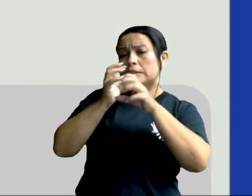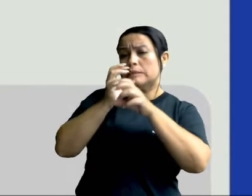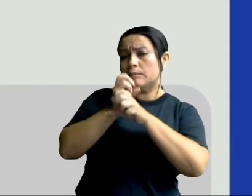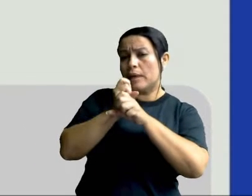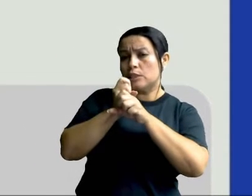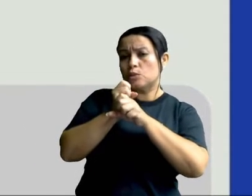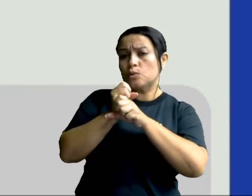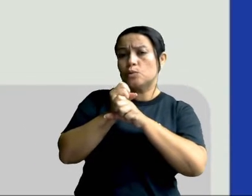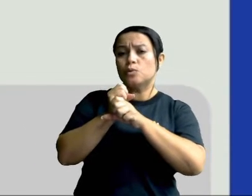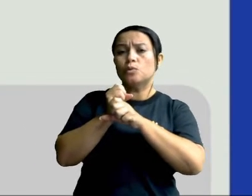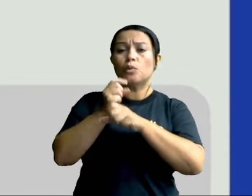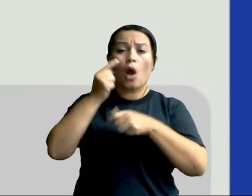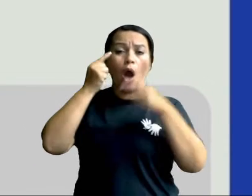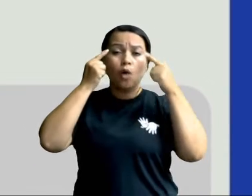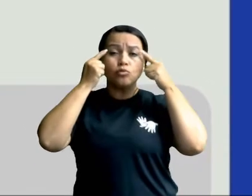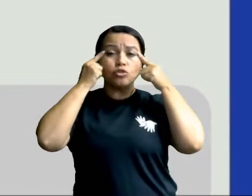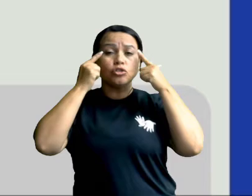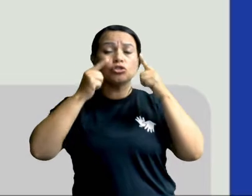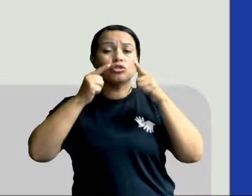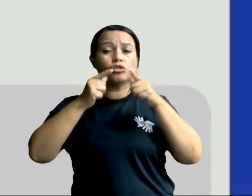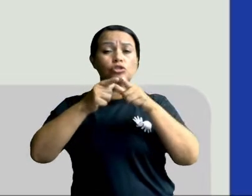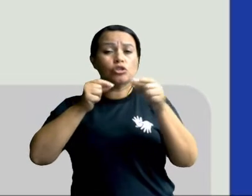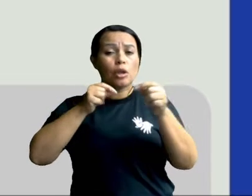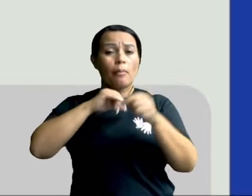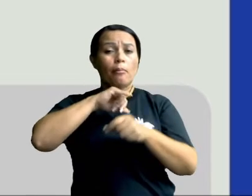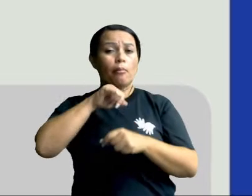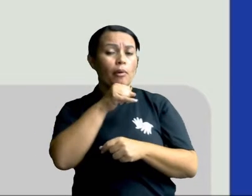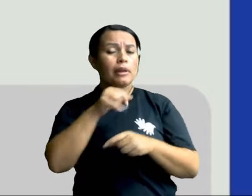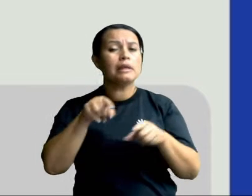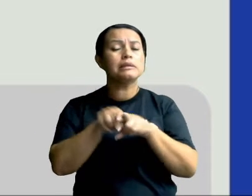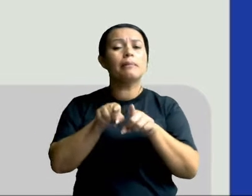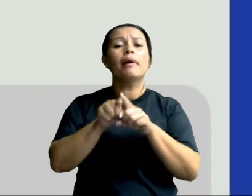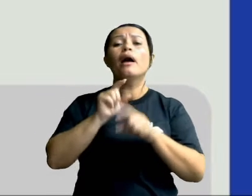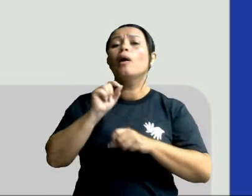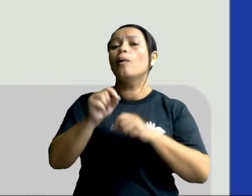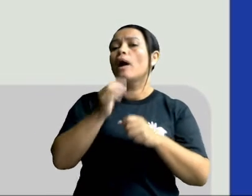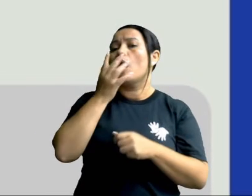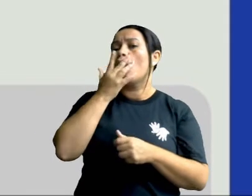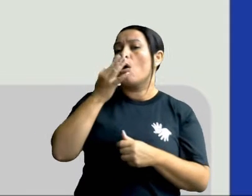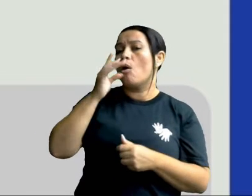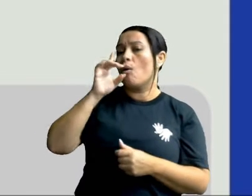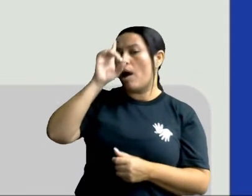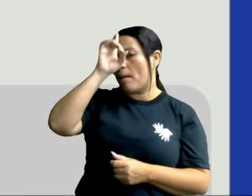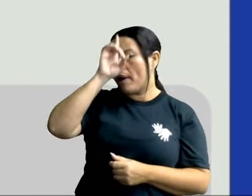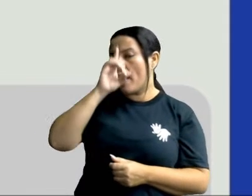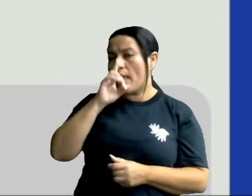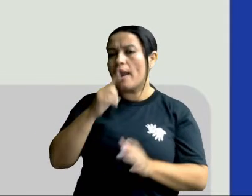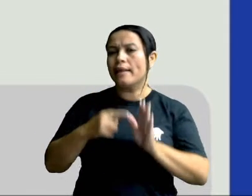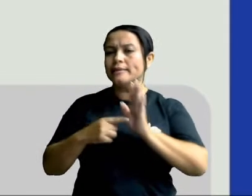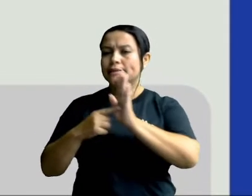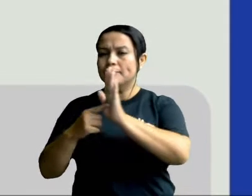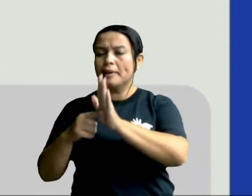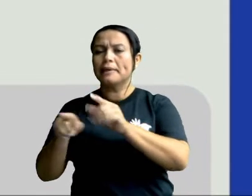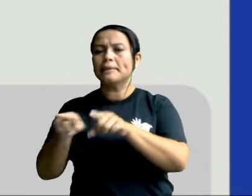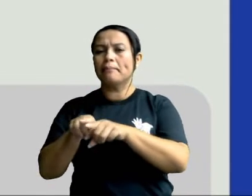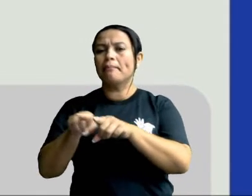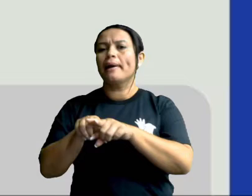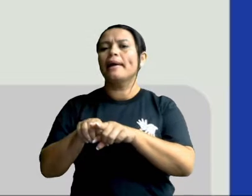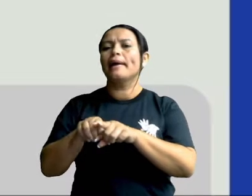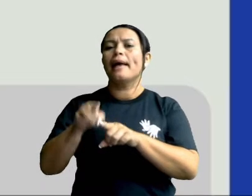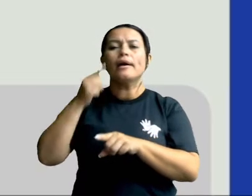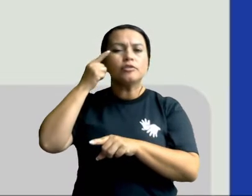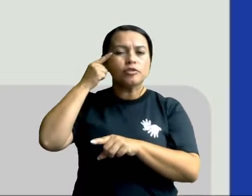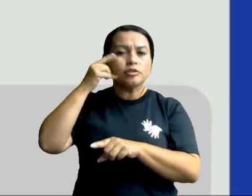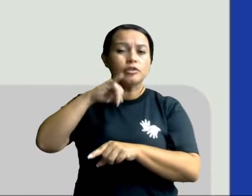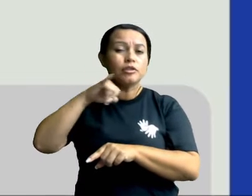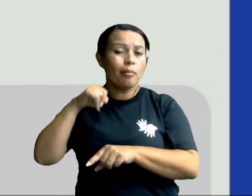escuro, né, as japonesas. Algumas áreas amarelas, né, mostram aquisições japonesas, né, que foram feitas